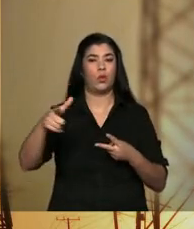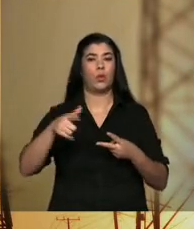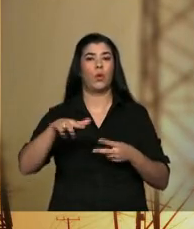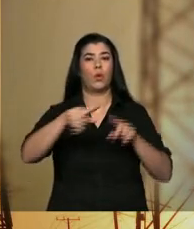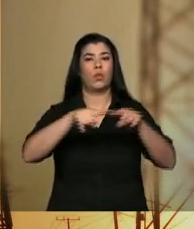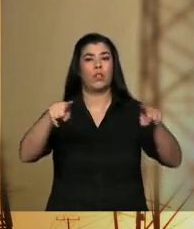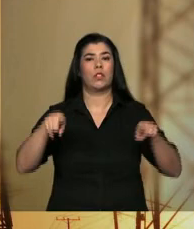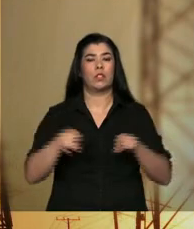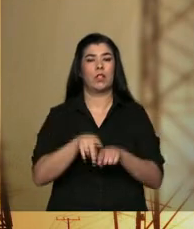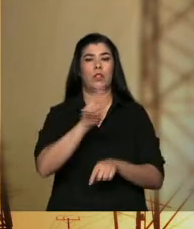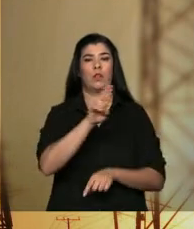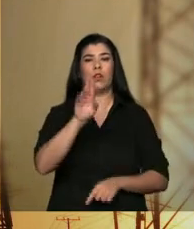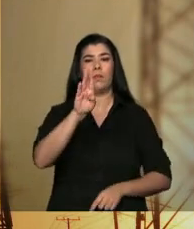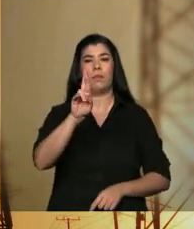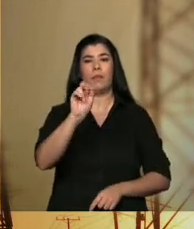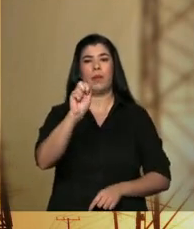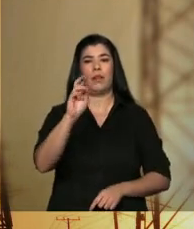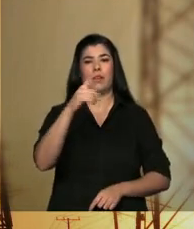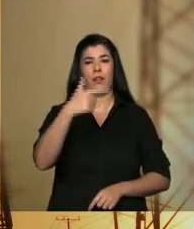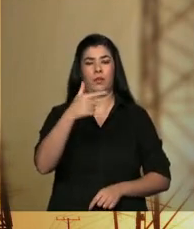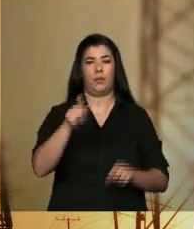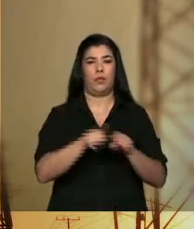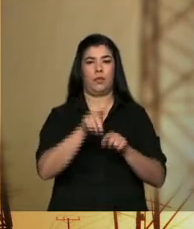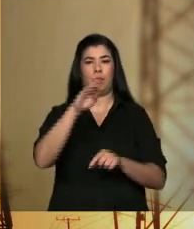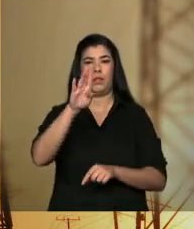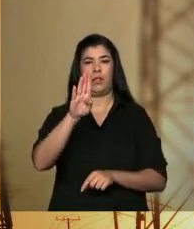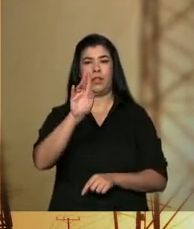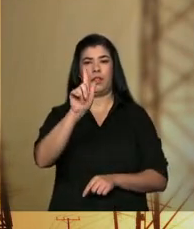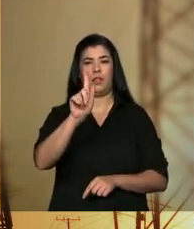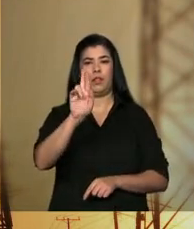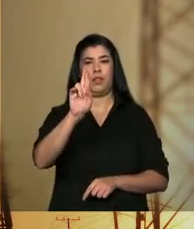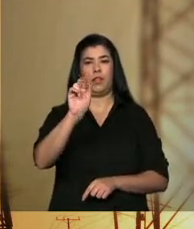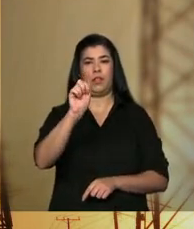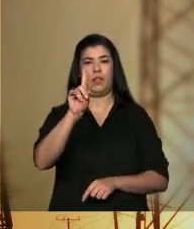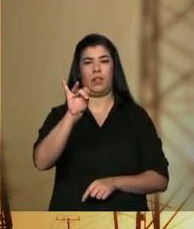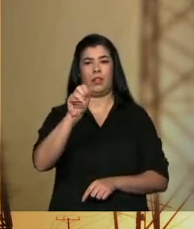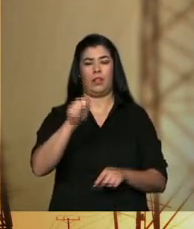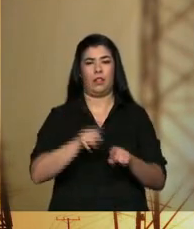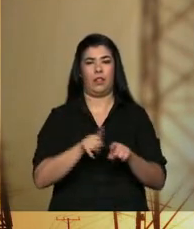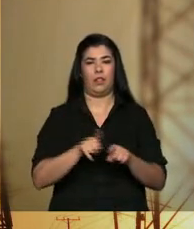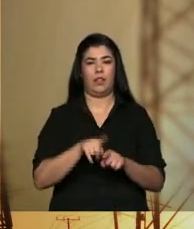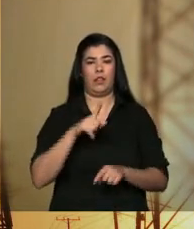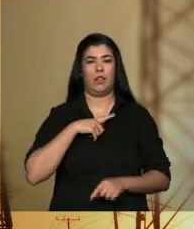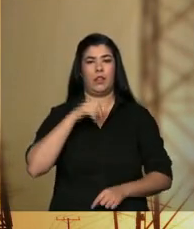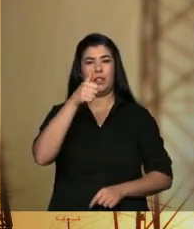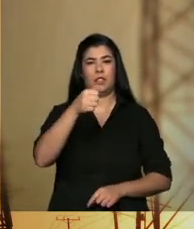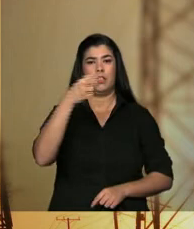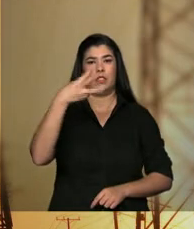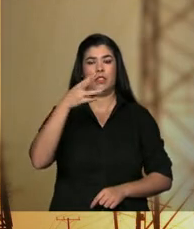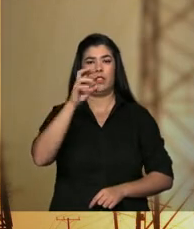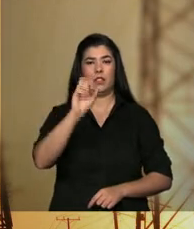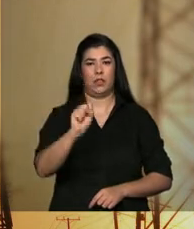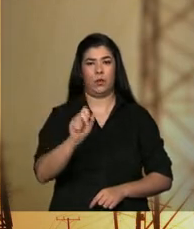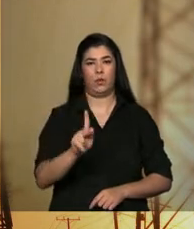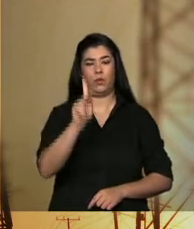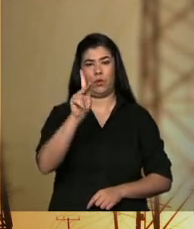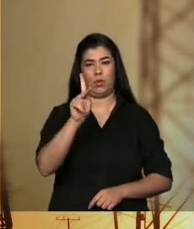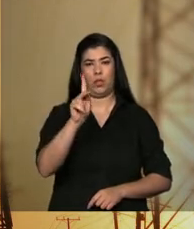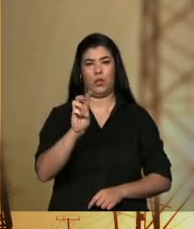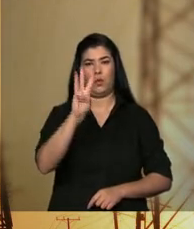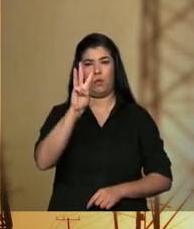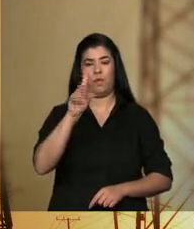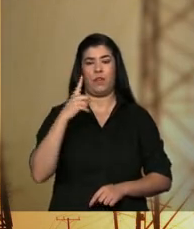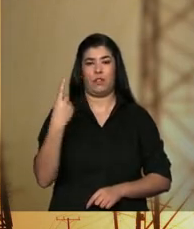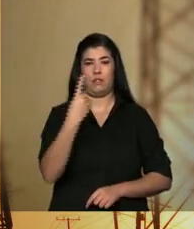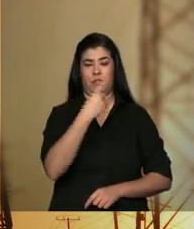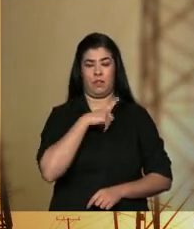a Barra 2 e a Gardênia, por meio de linhas subterrâneas de alta tensão, 138 kV cada uma. As